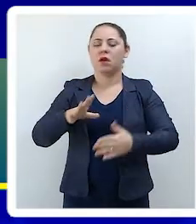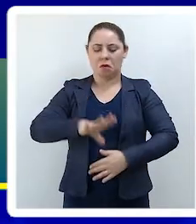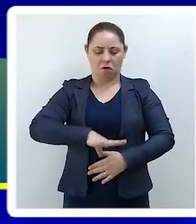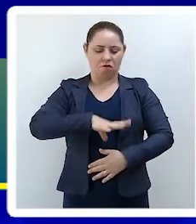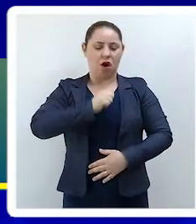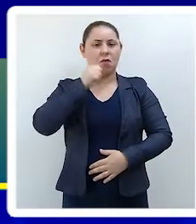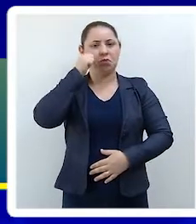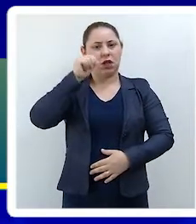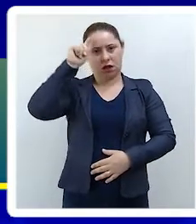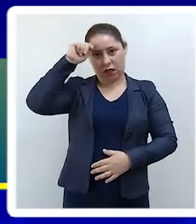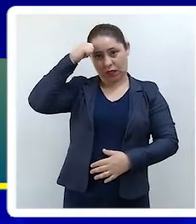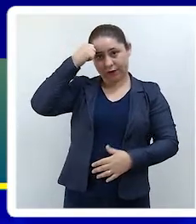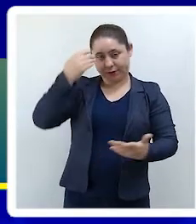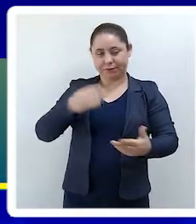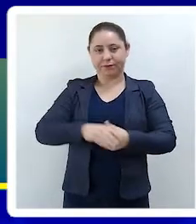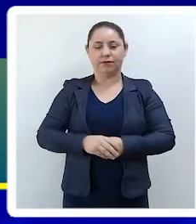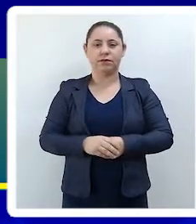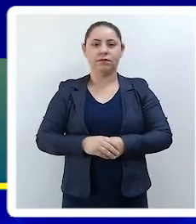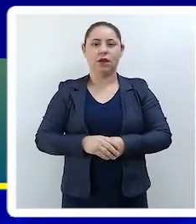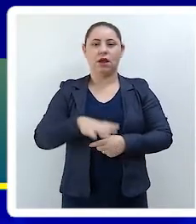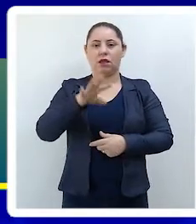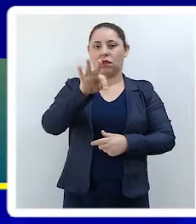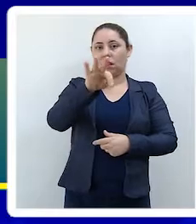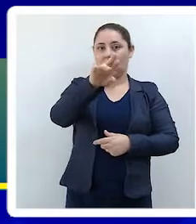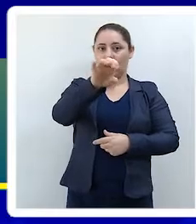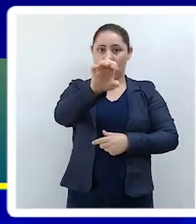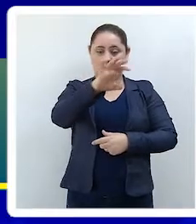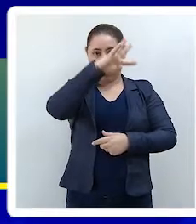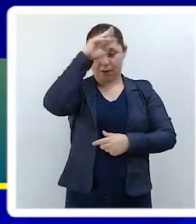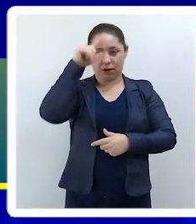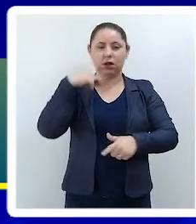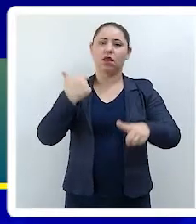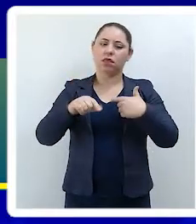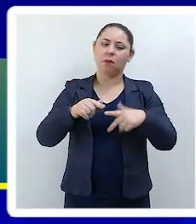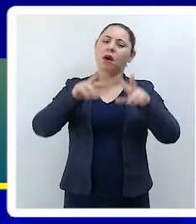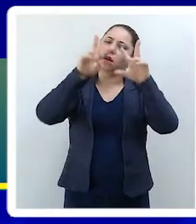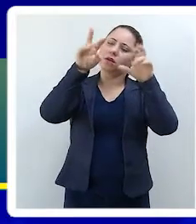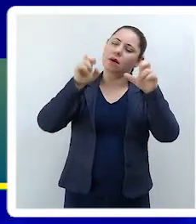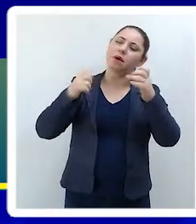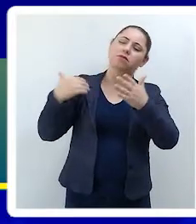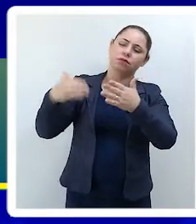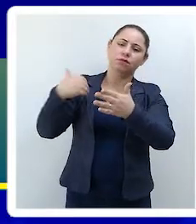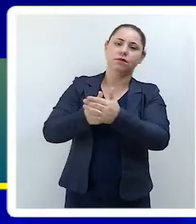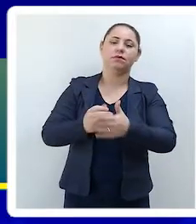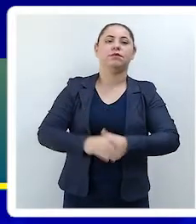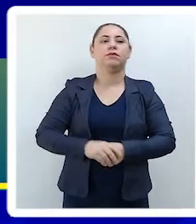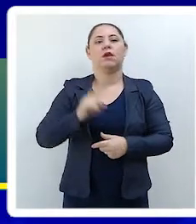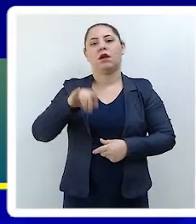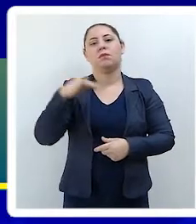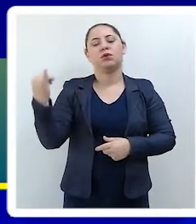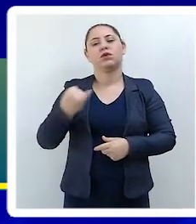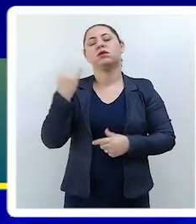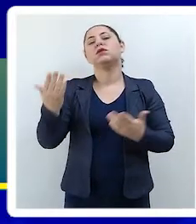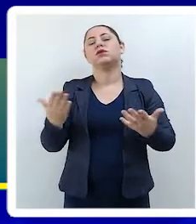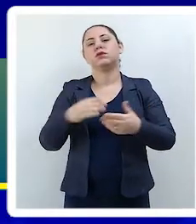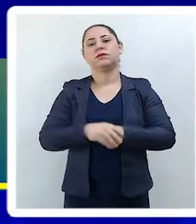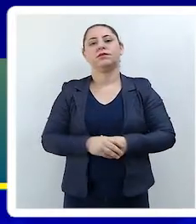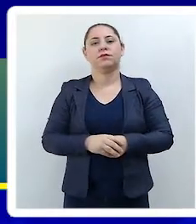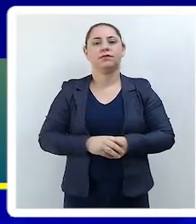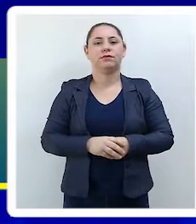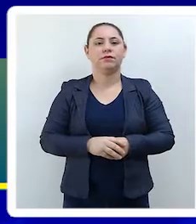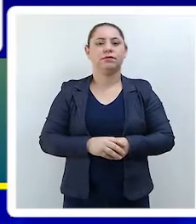de empoderamento da mulher negra. Aliás, o TRE-MS vem trabalhando há algum tempo com essa temática. Qual a importância de uma abordagem como